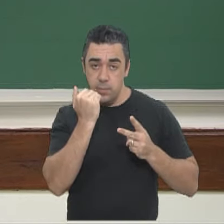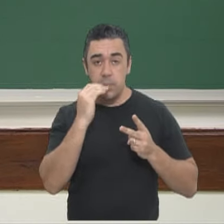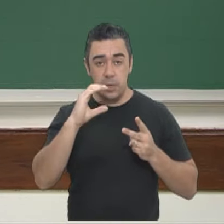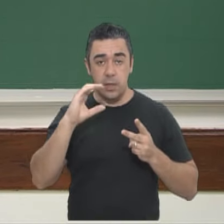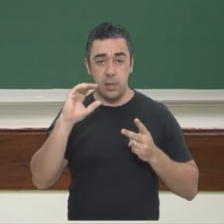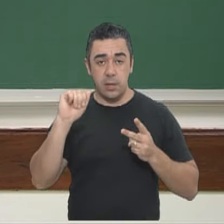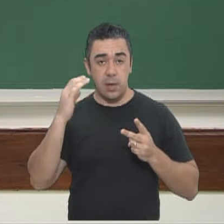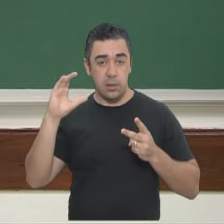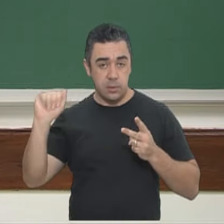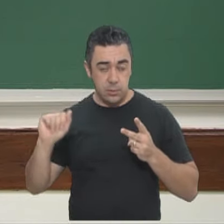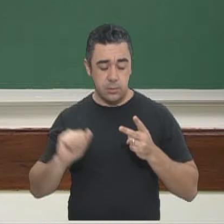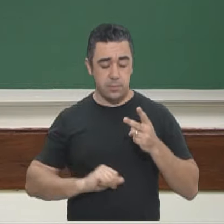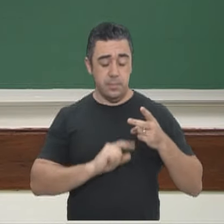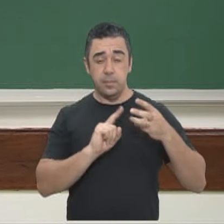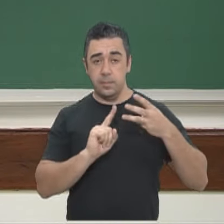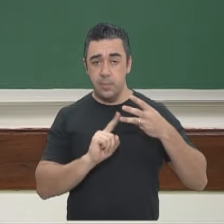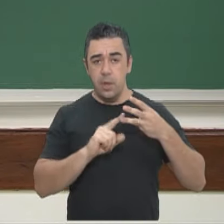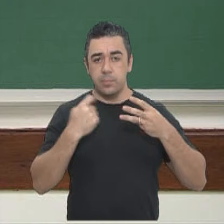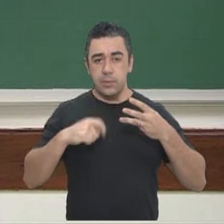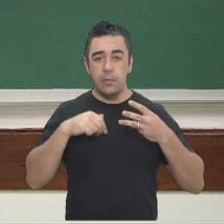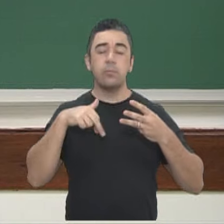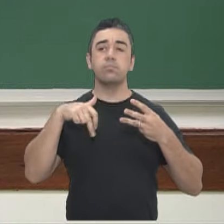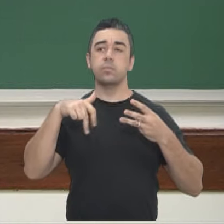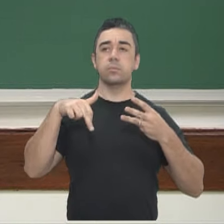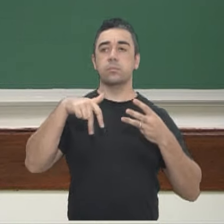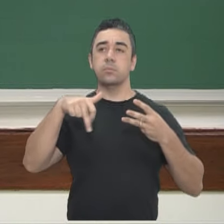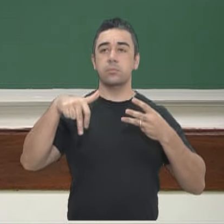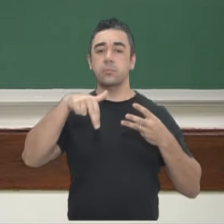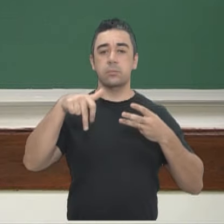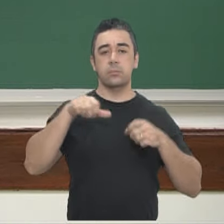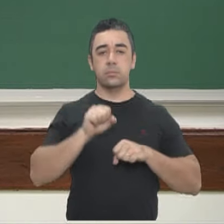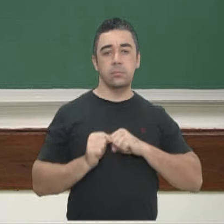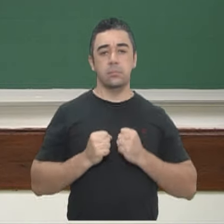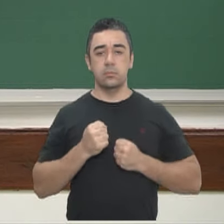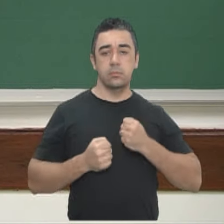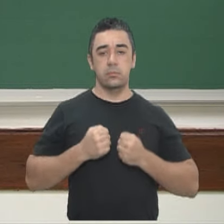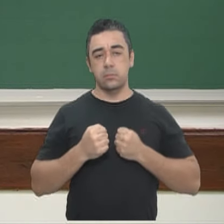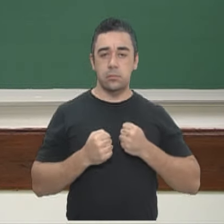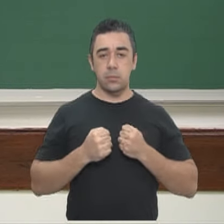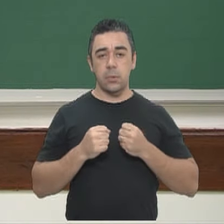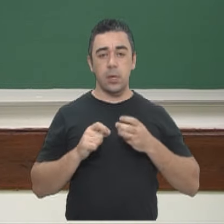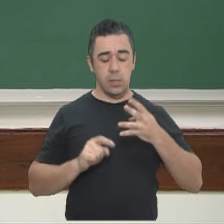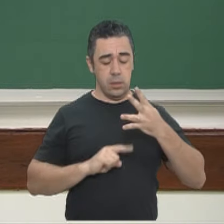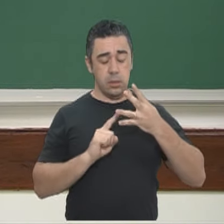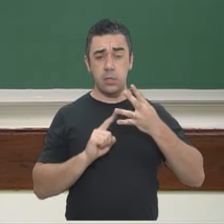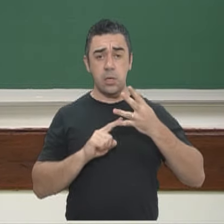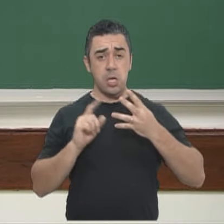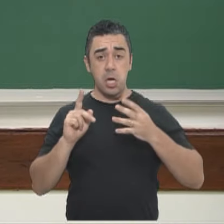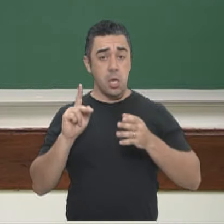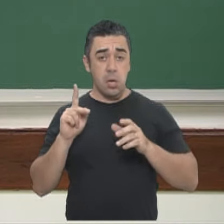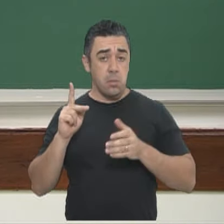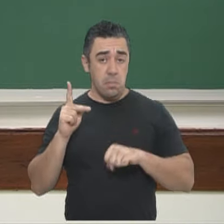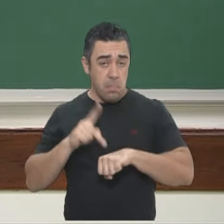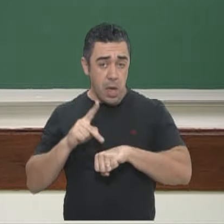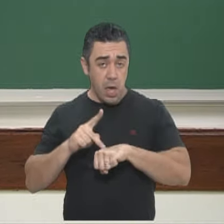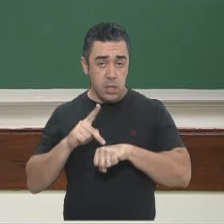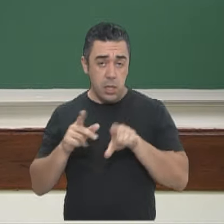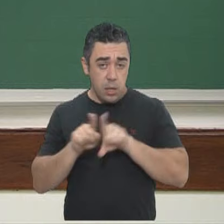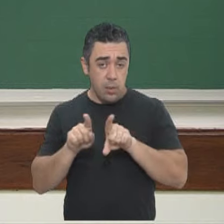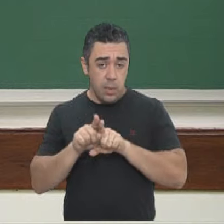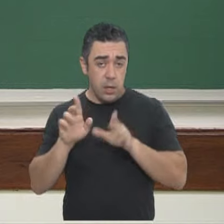precisava caminhar, ele precisava fazer um arremesso de alguma pedra, de algum